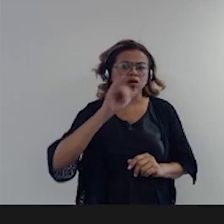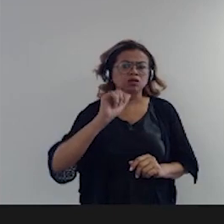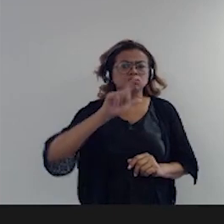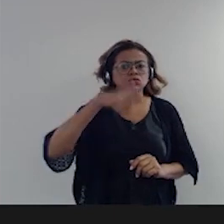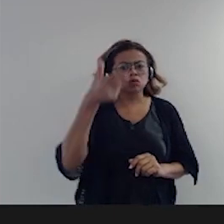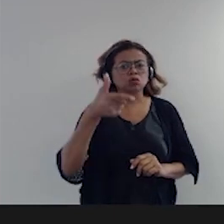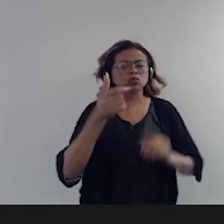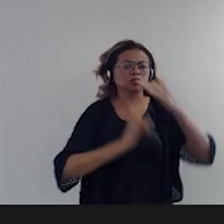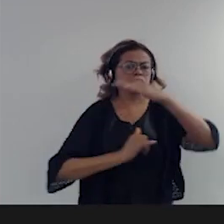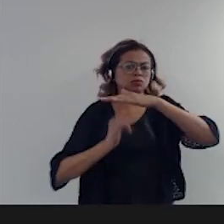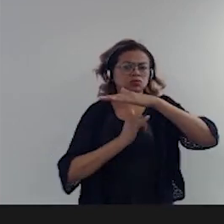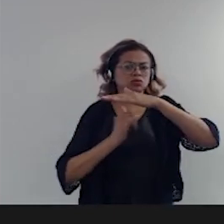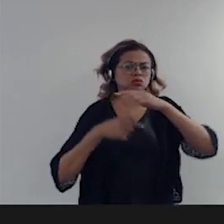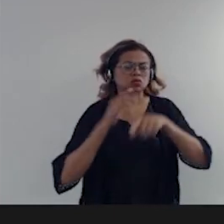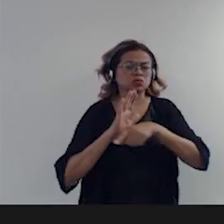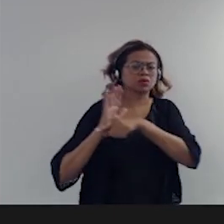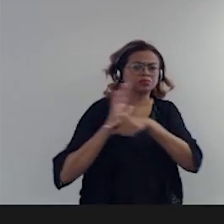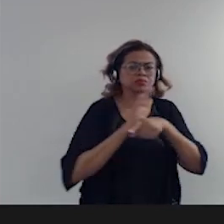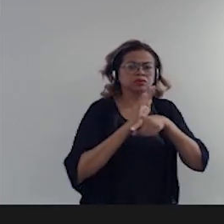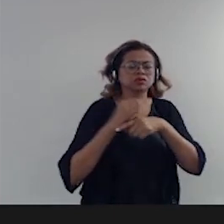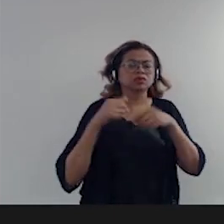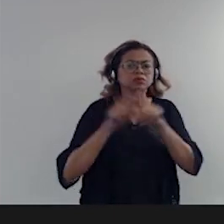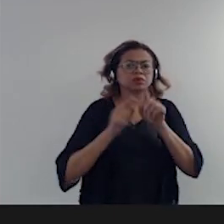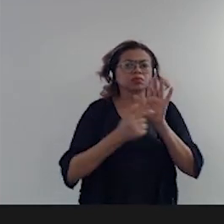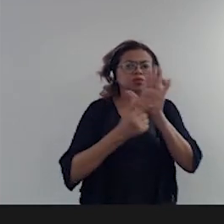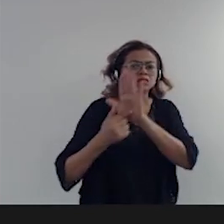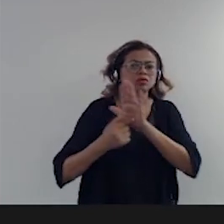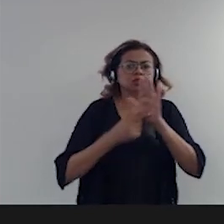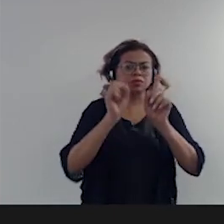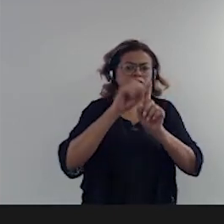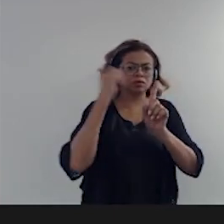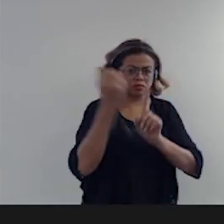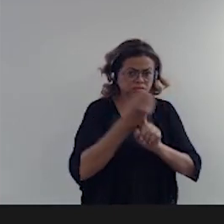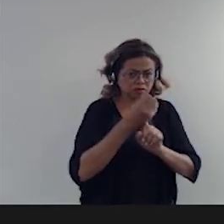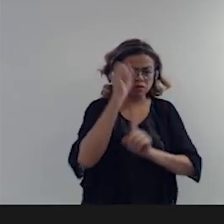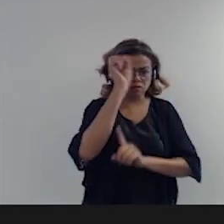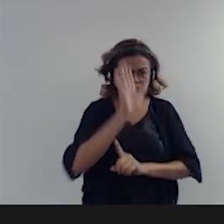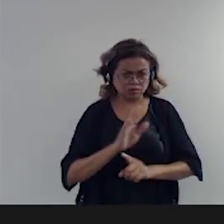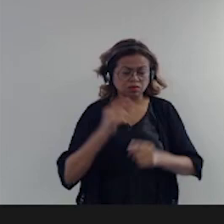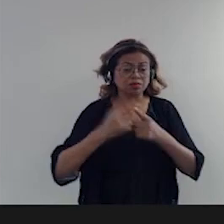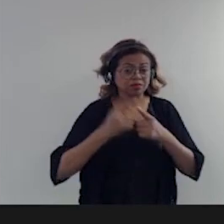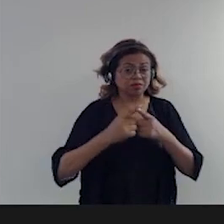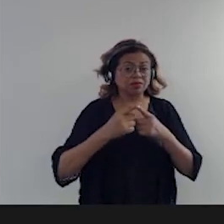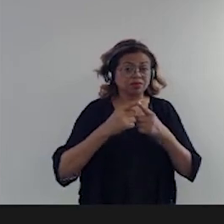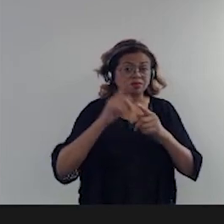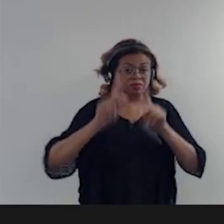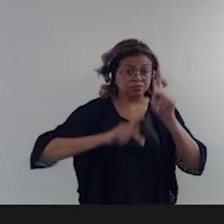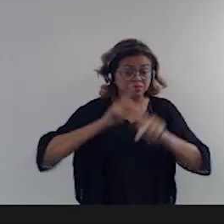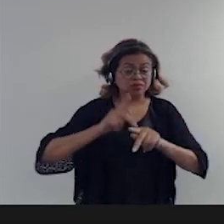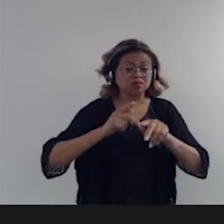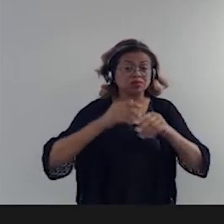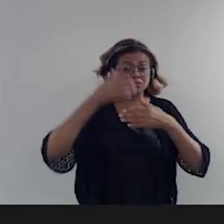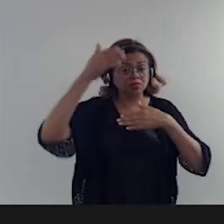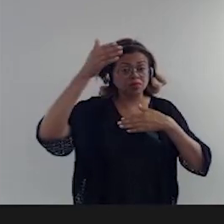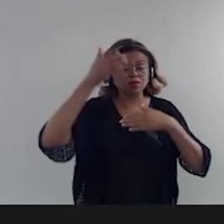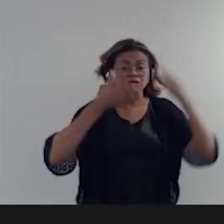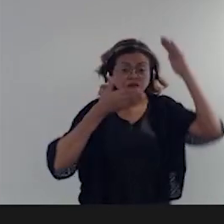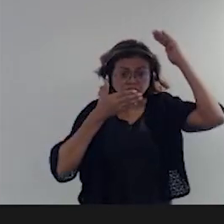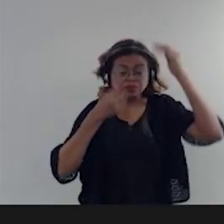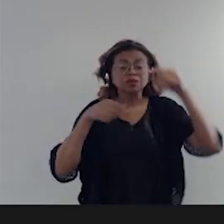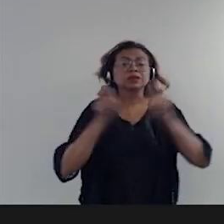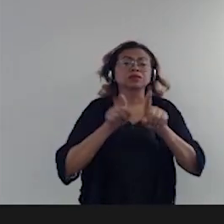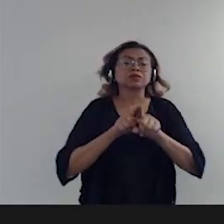instituições para mostrar à sociedade que essa população exigia um